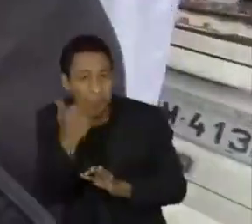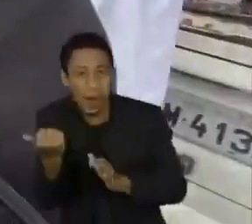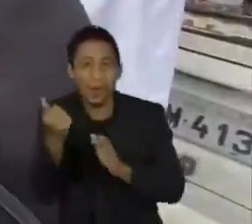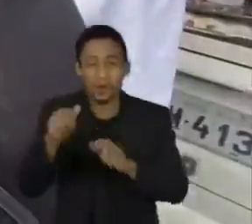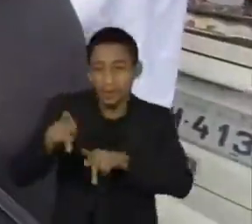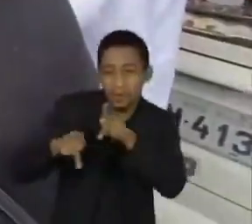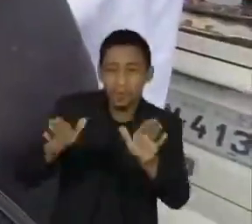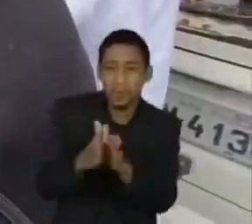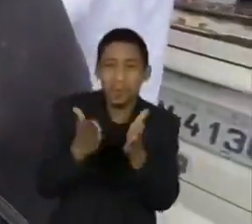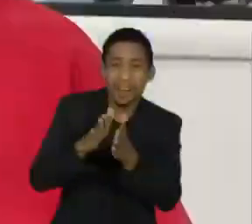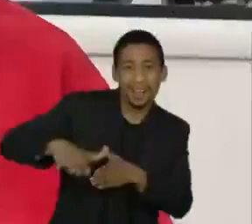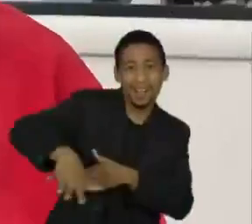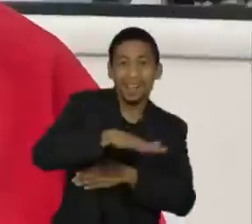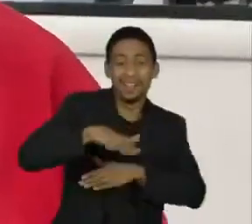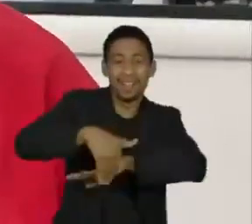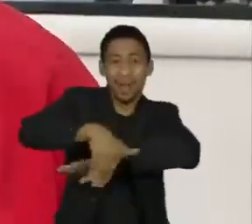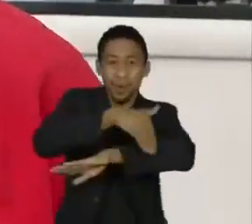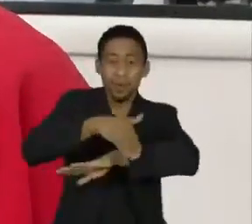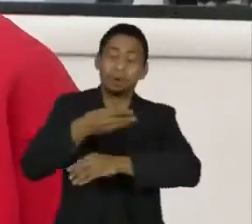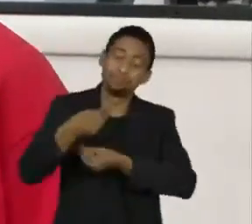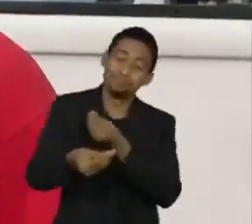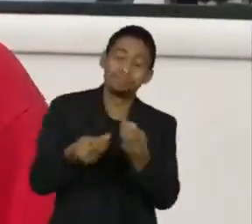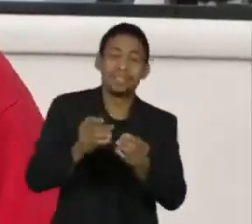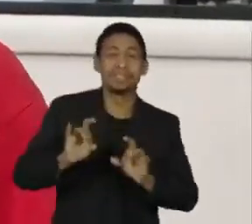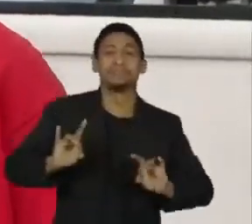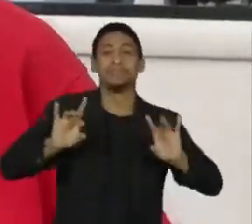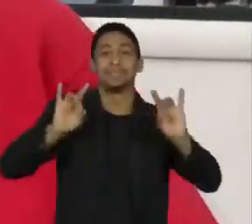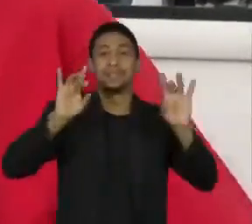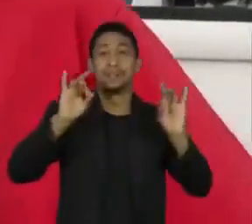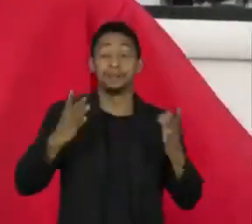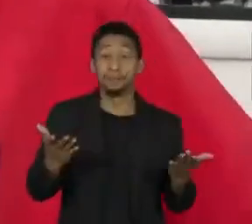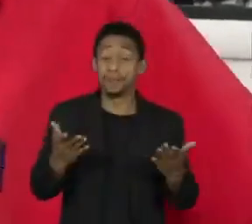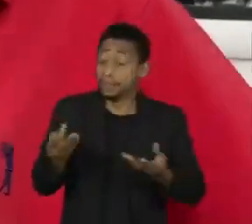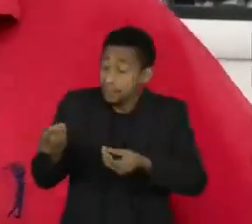entrega especial. Isso aí faz diferença, que isso aqui